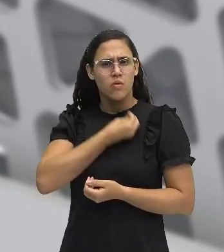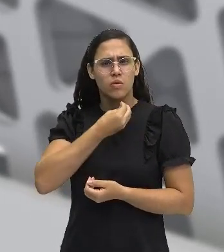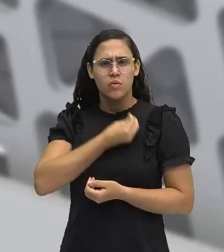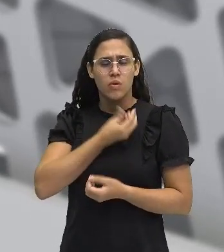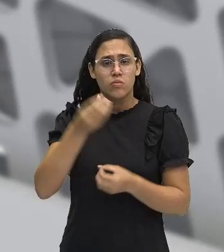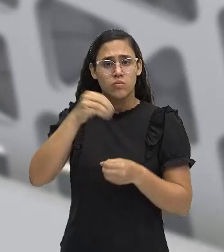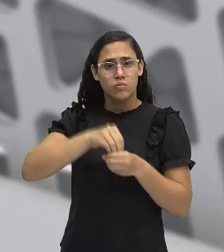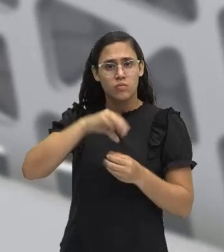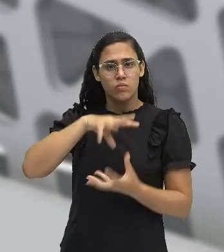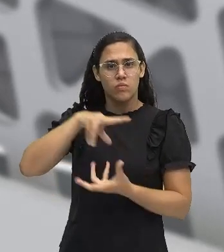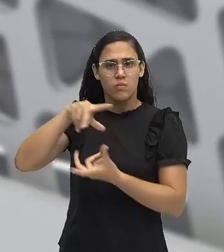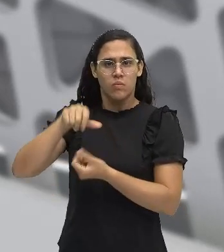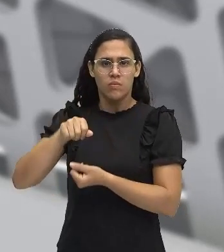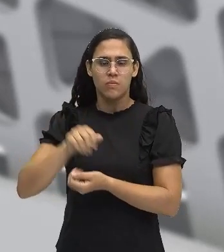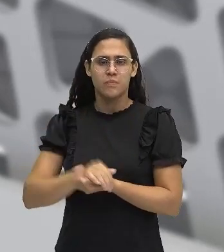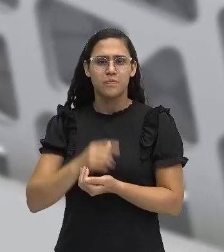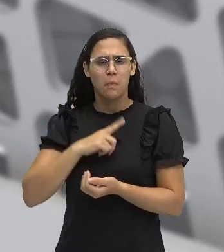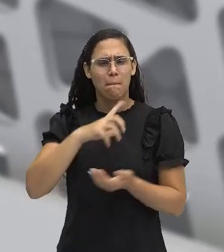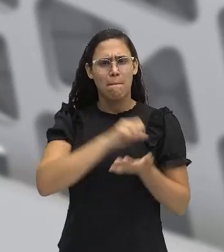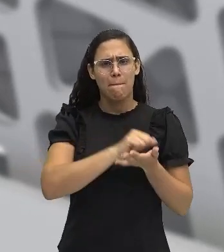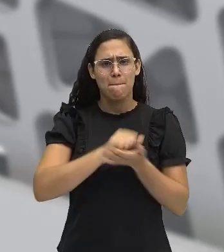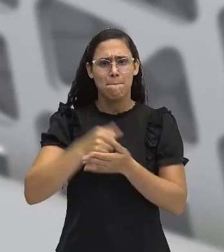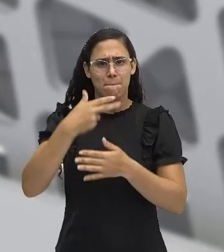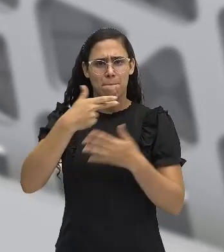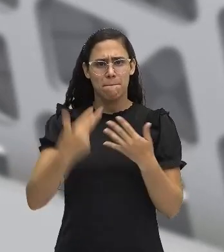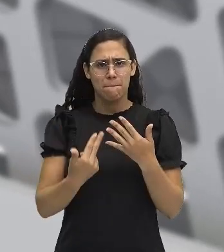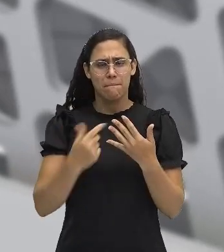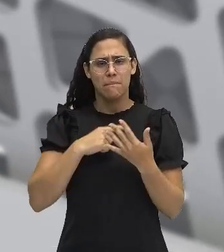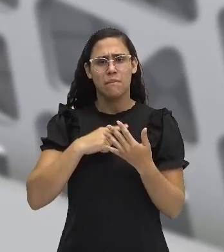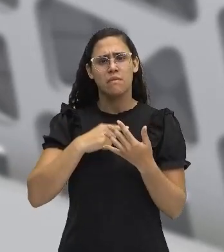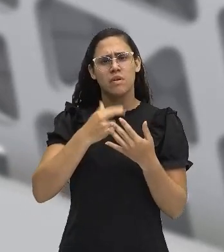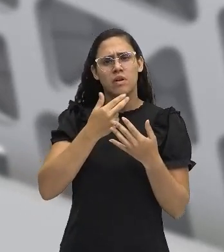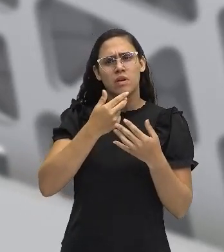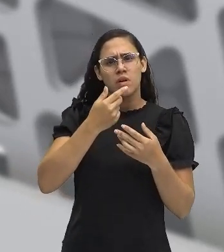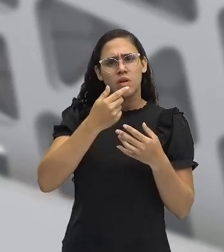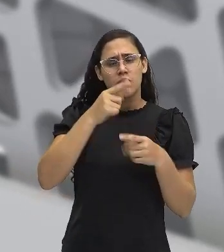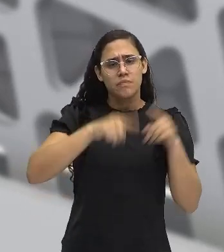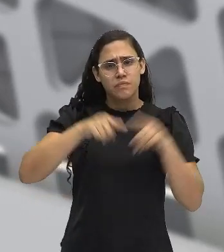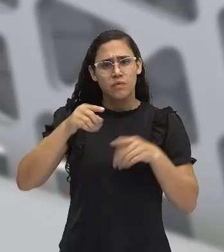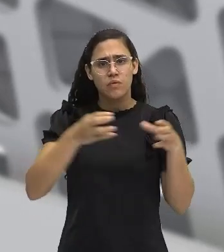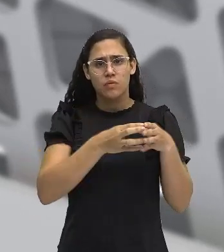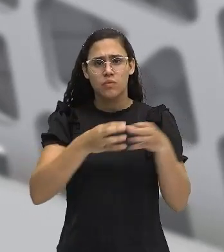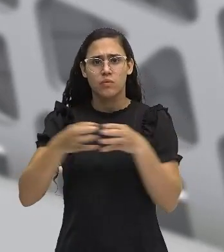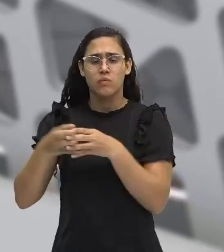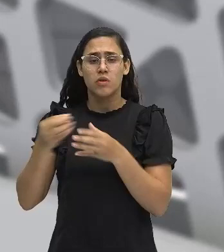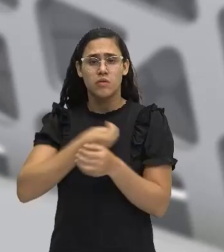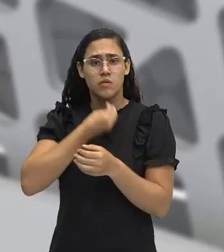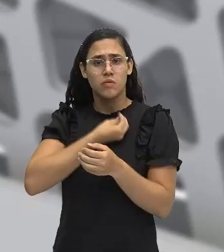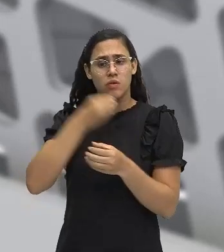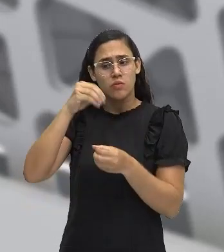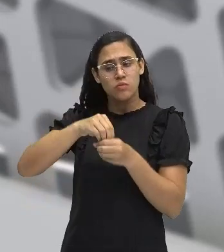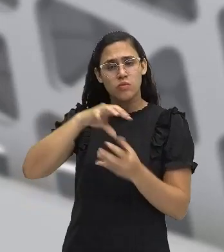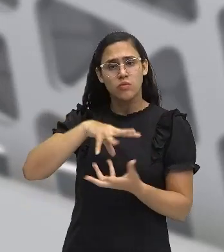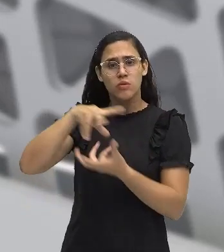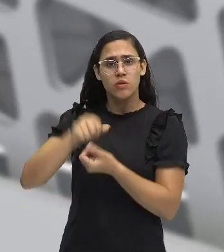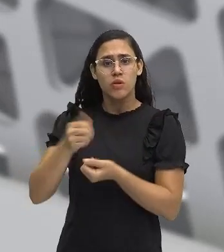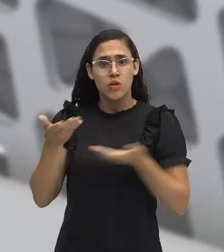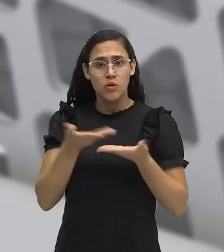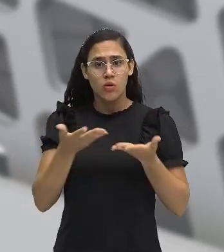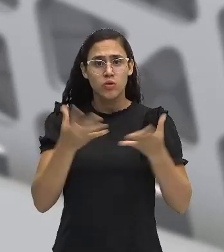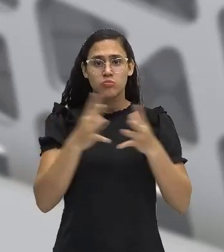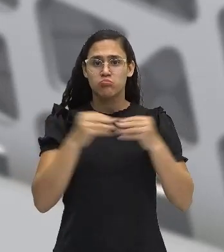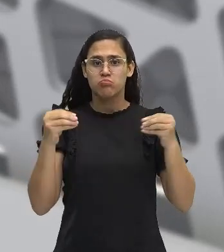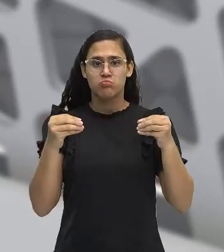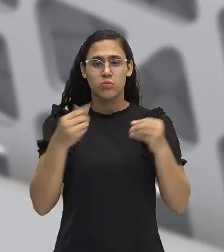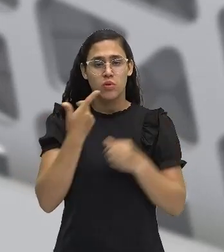Então, a gente tem vários registros aí de várias espécies que viveram no nosso planeta e que não existem mais hoje em dia,